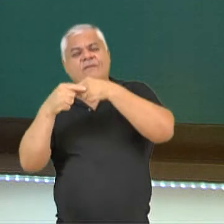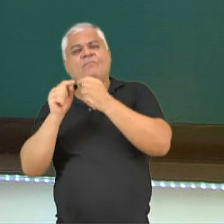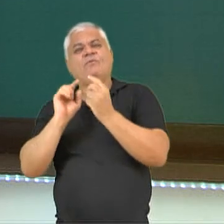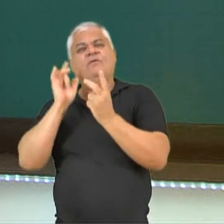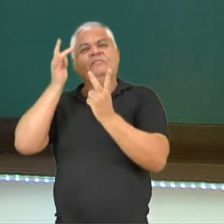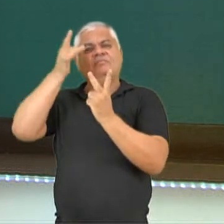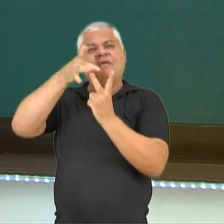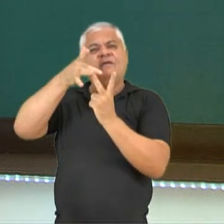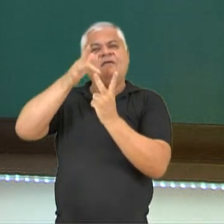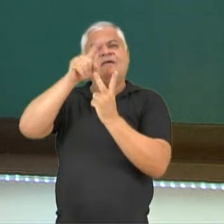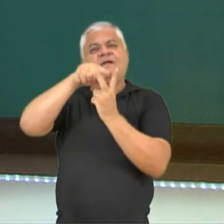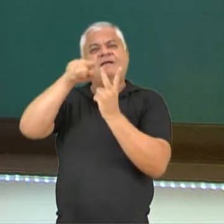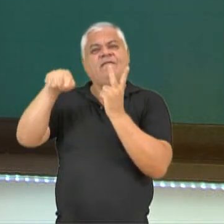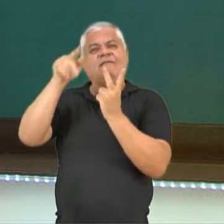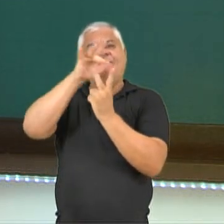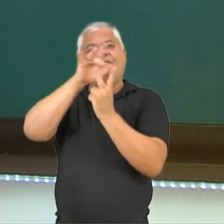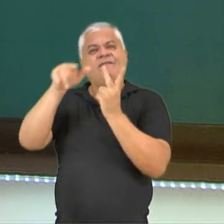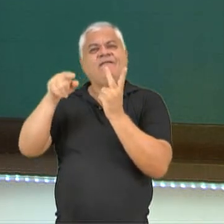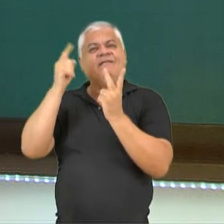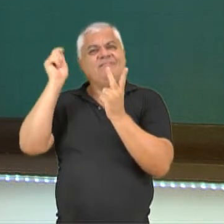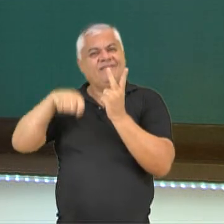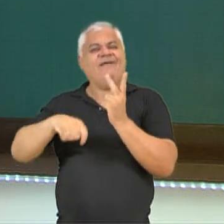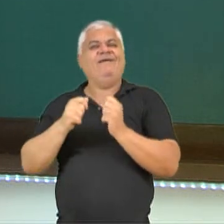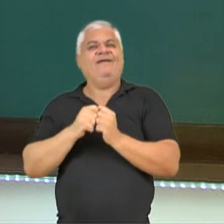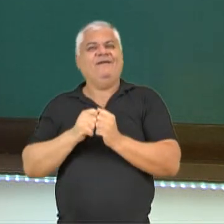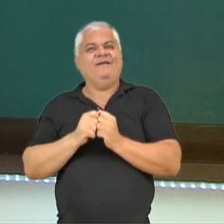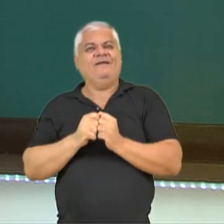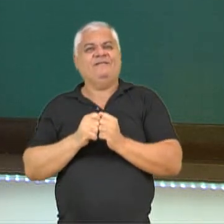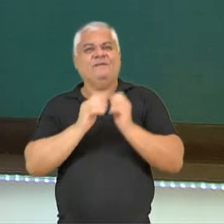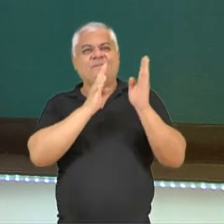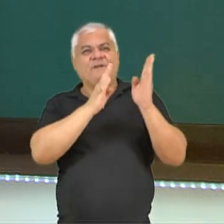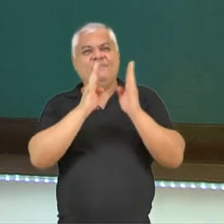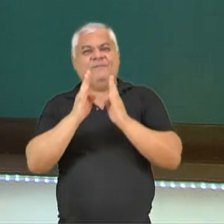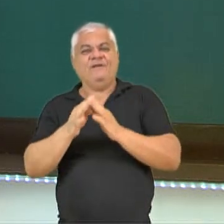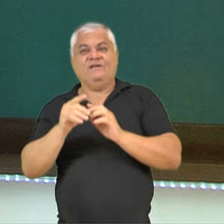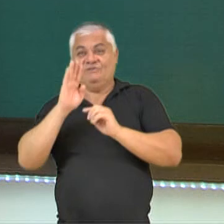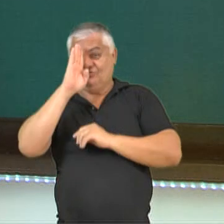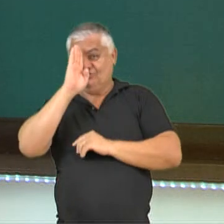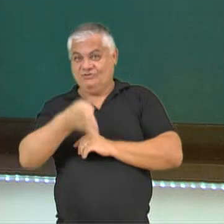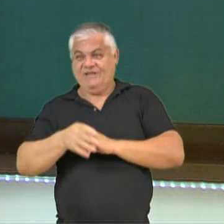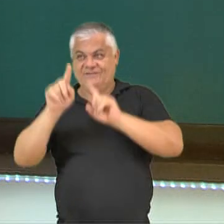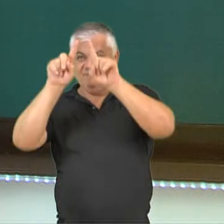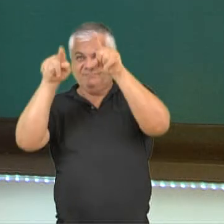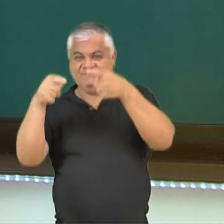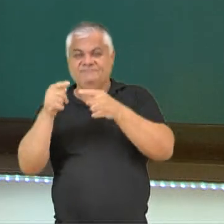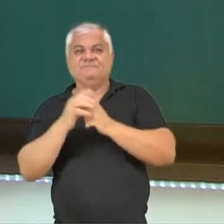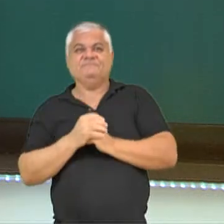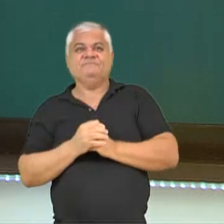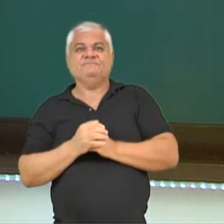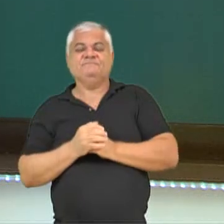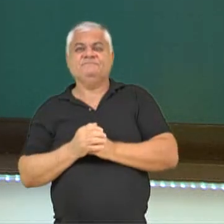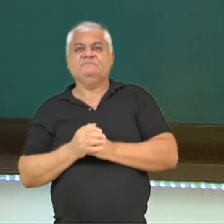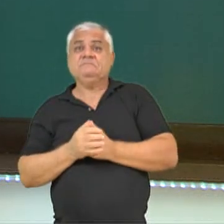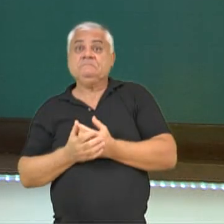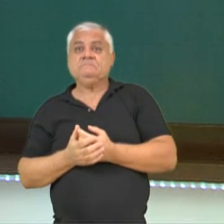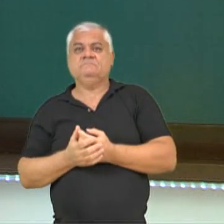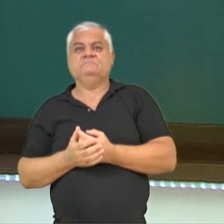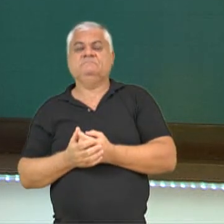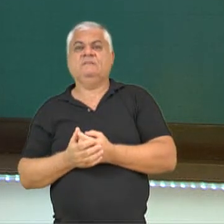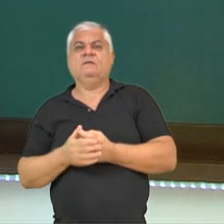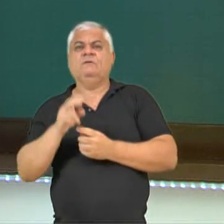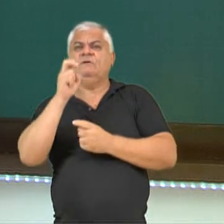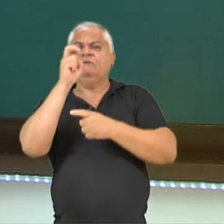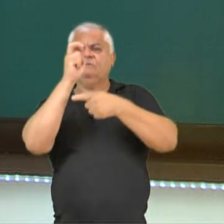da raiz. Em vez disso, nós fazemos todo esse processo com apenas uma potência, tá? 5 décimos eu